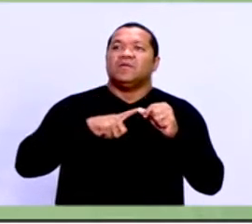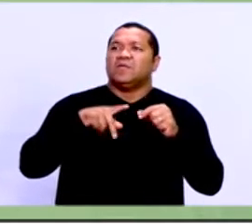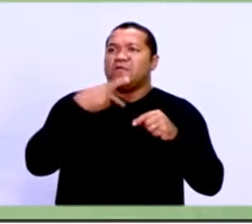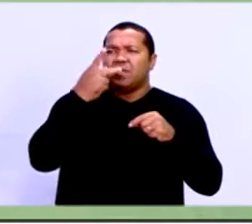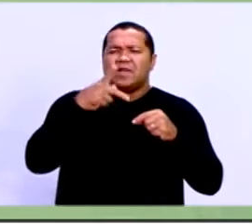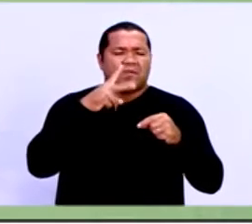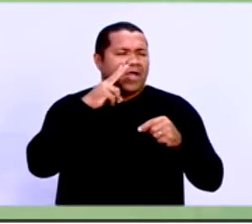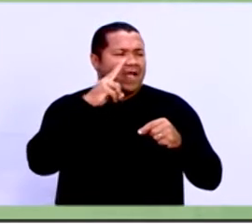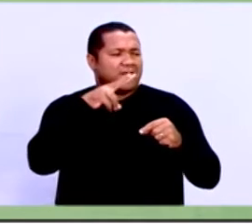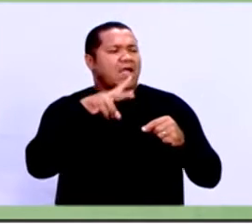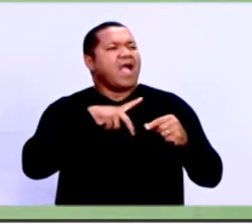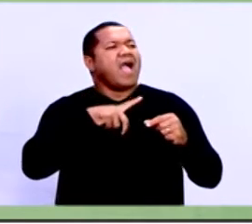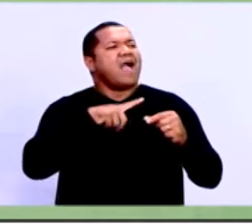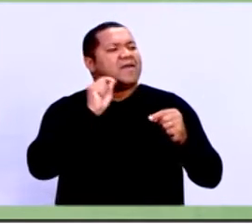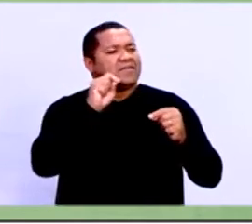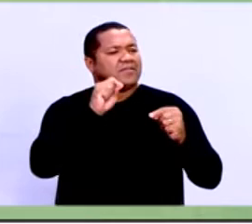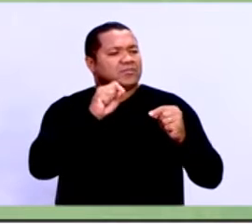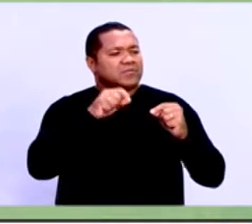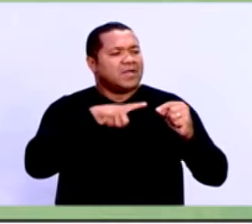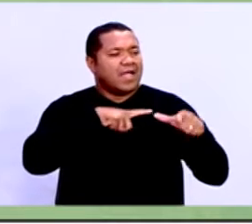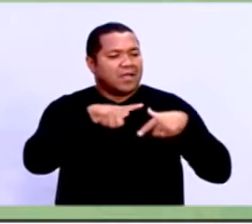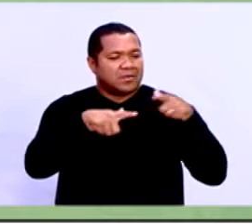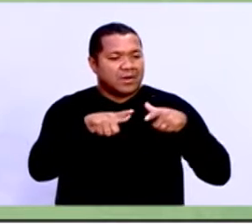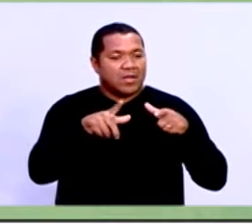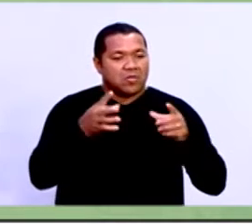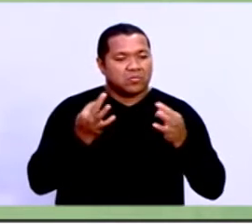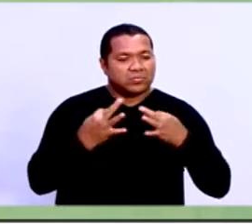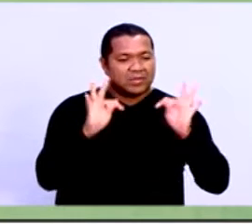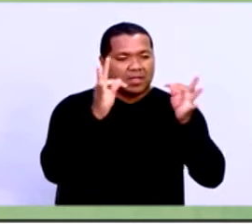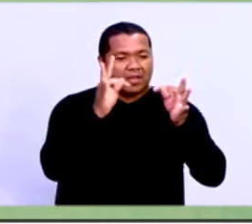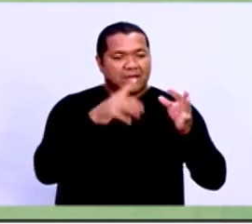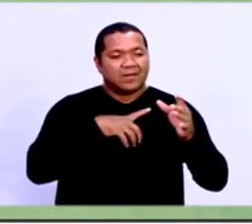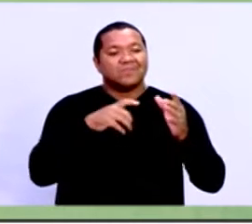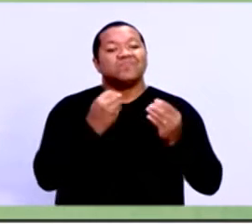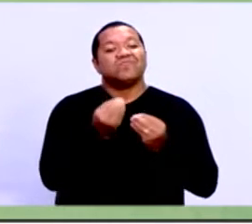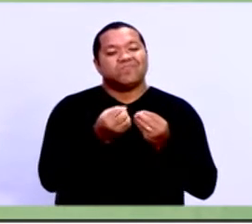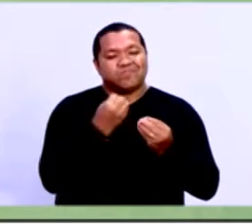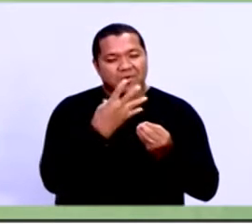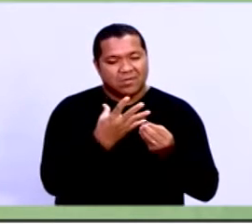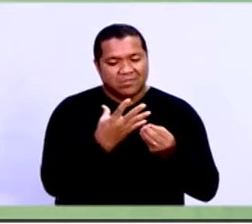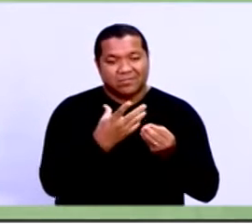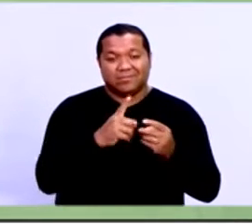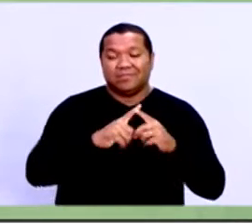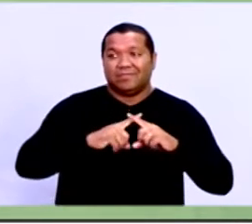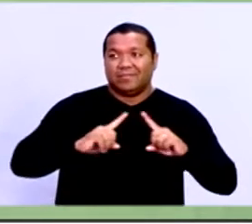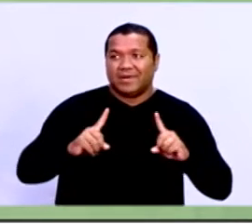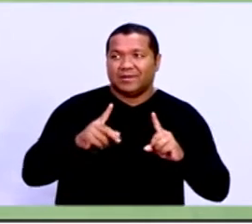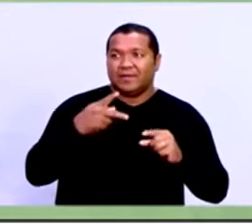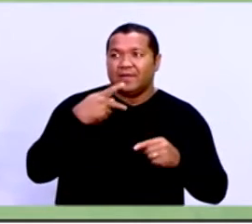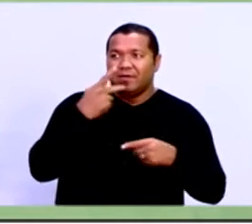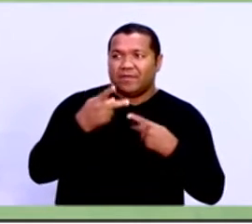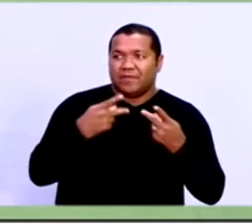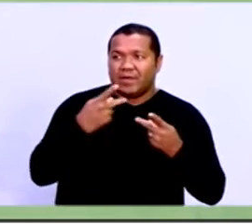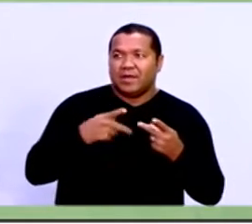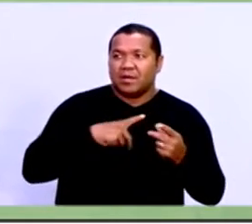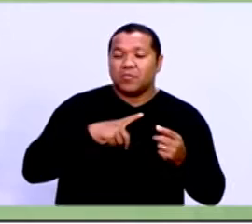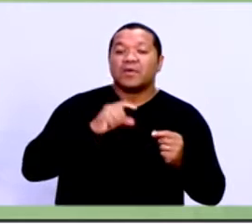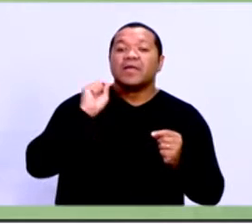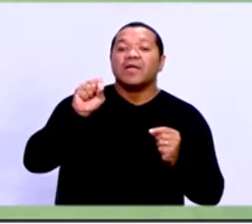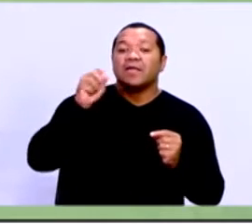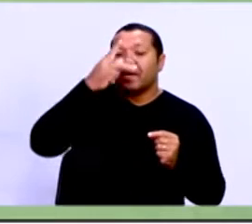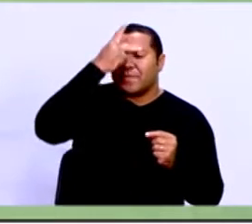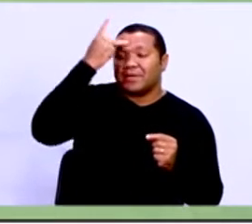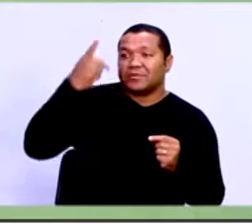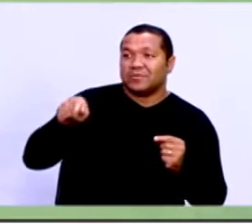em funcionalidade ou da parte técnica do produto mas na visão do cliente em